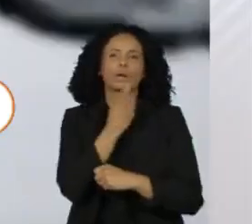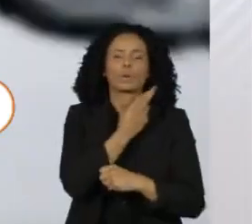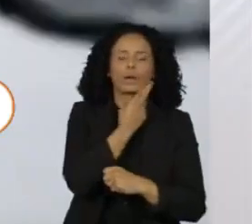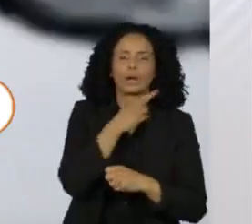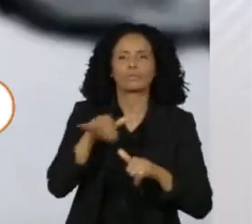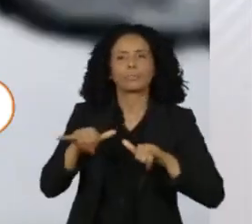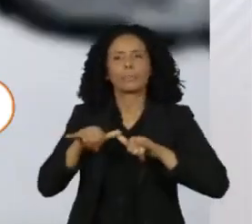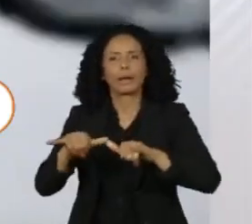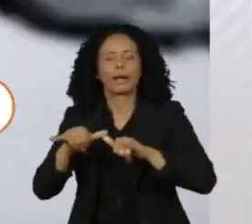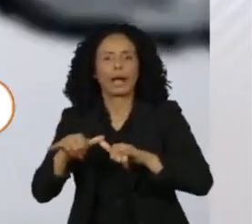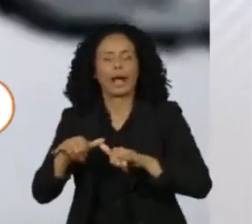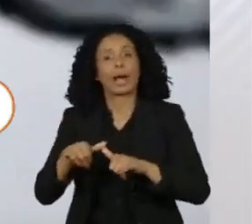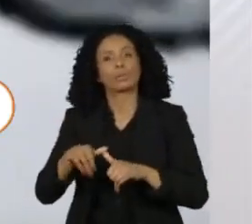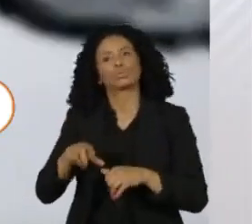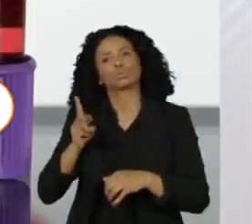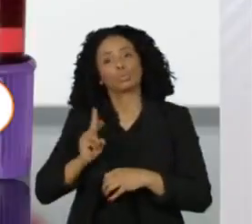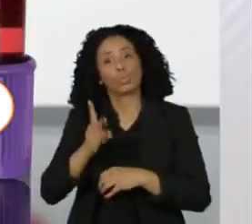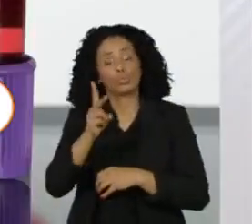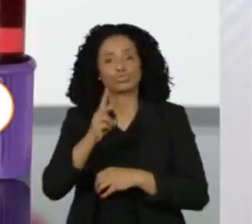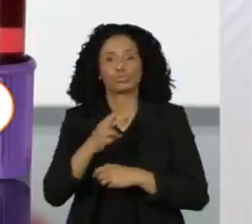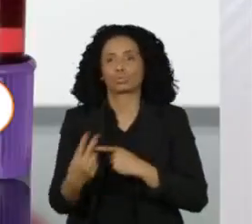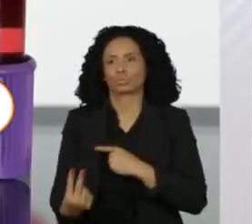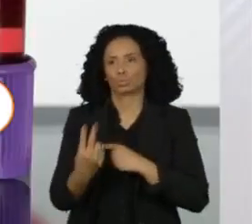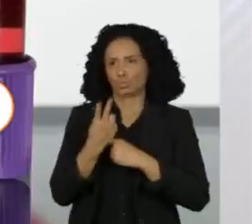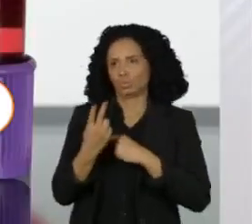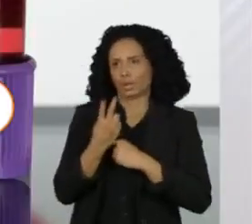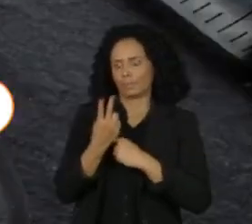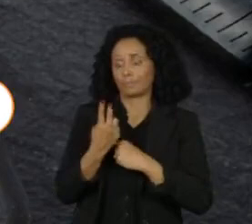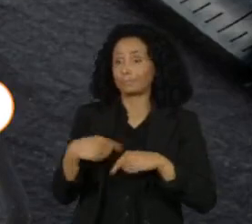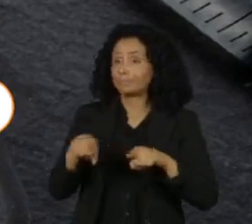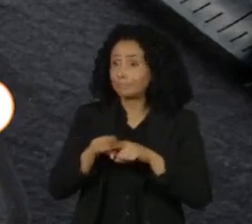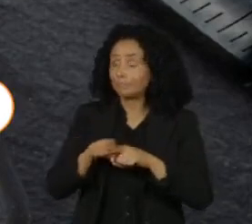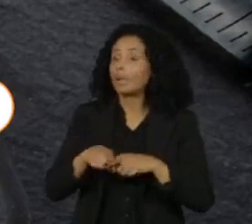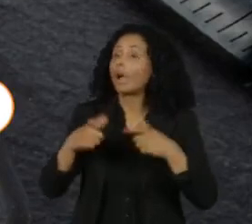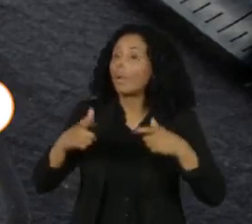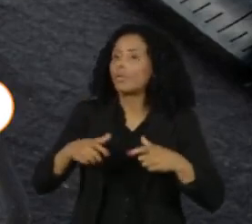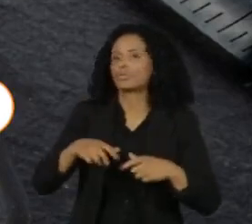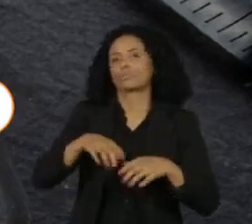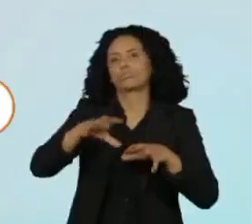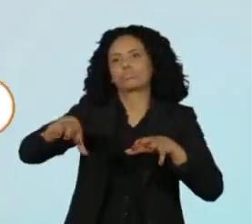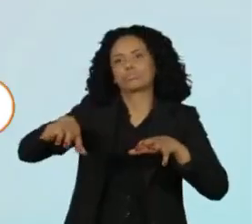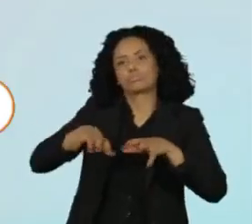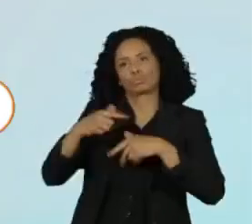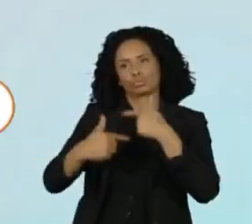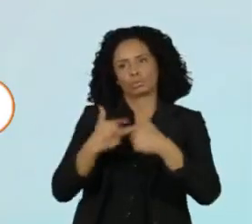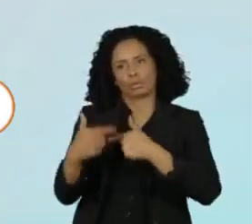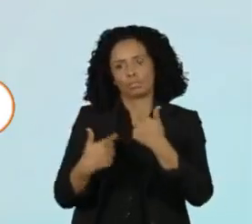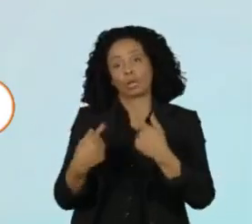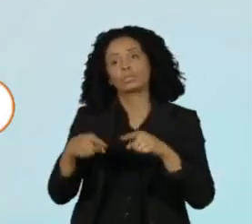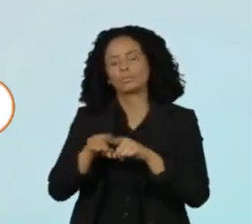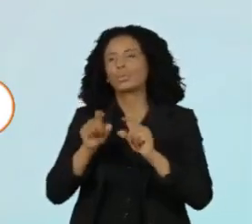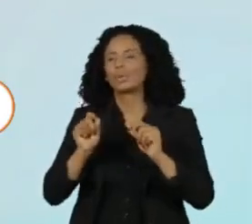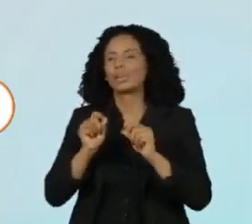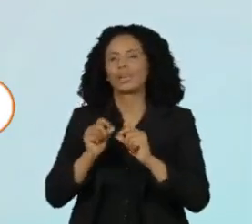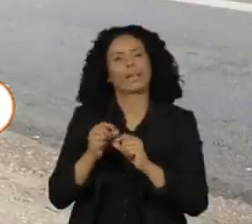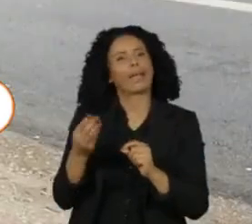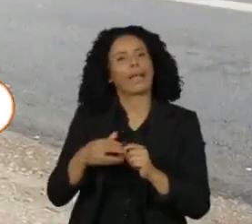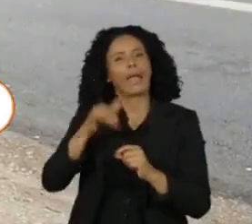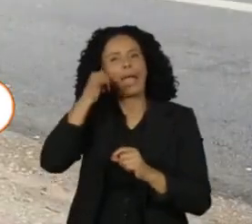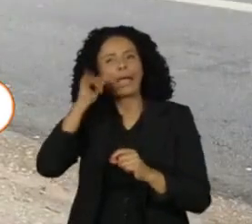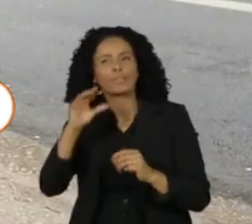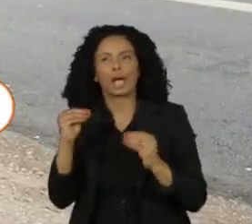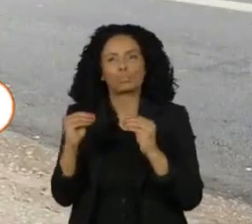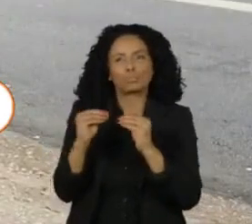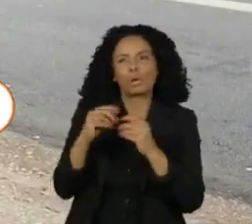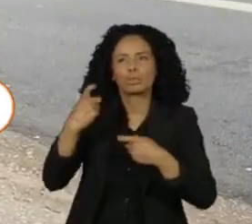supermercados e nos locais de trabalho. Além disso, as diretrizes também falam sobre evitar beijos, abraços e